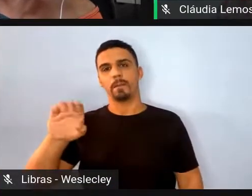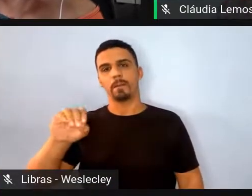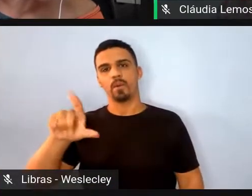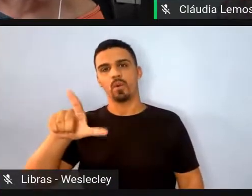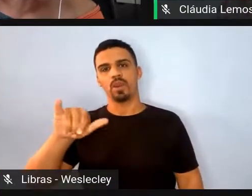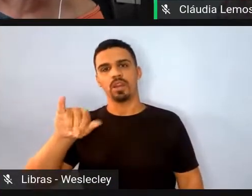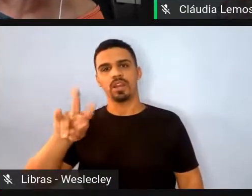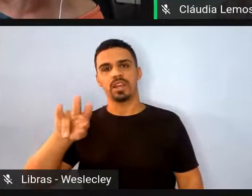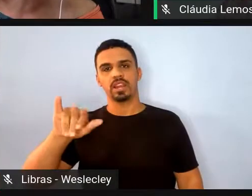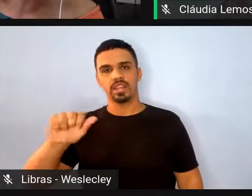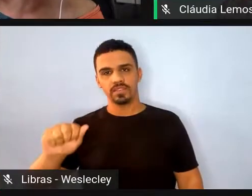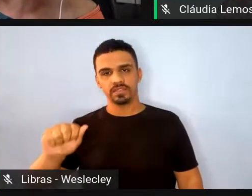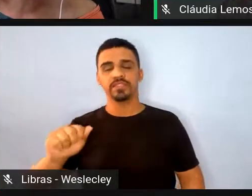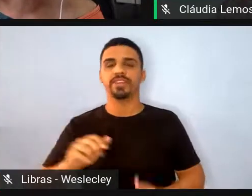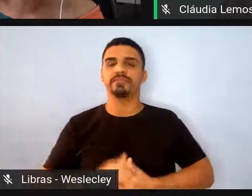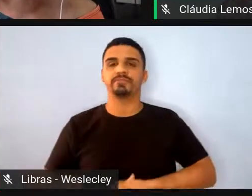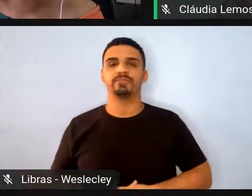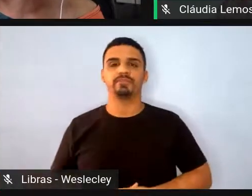aqui.